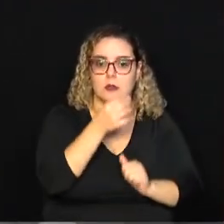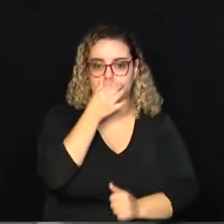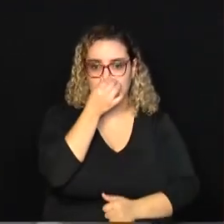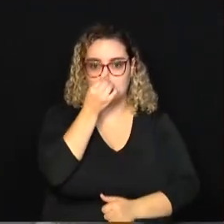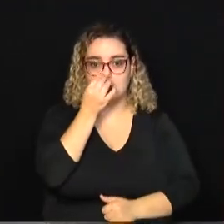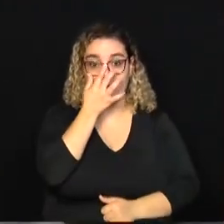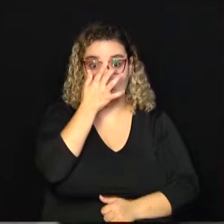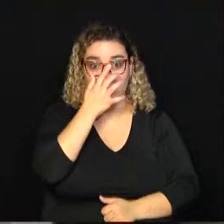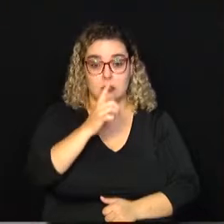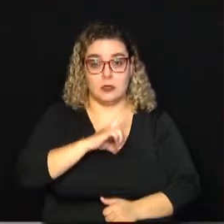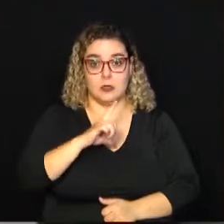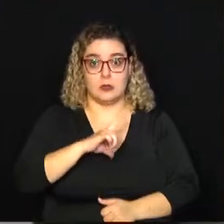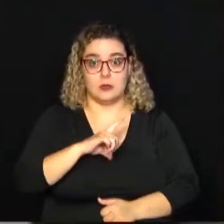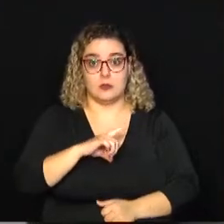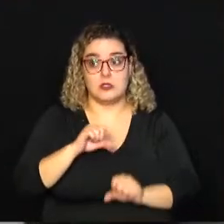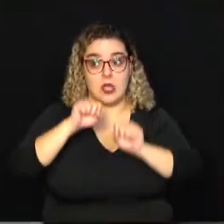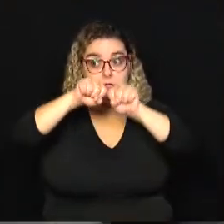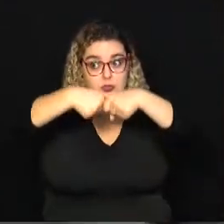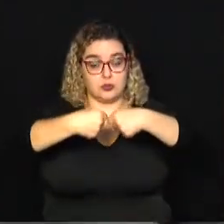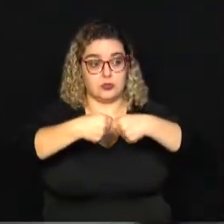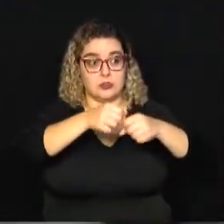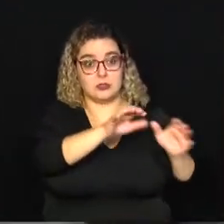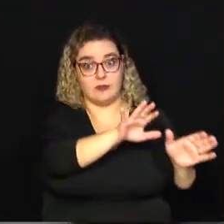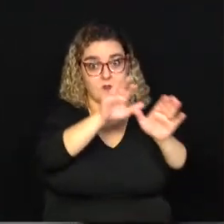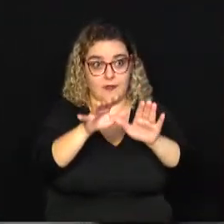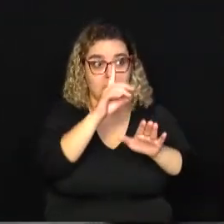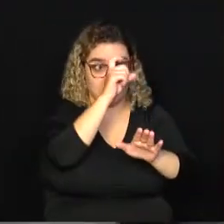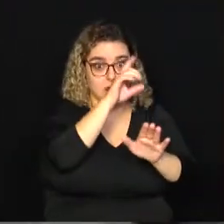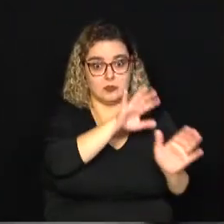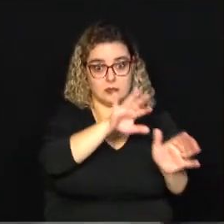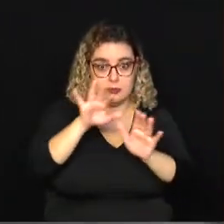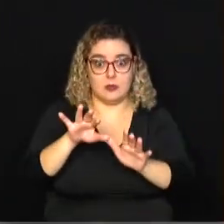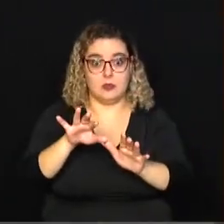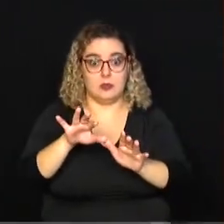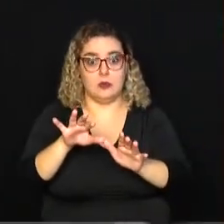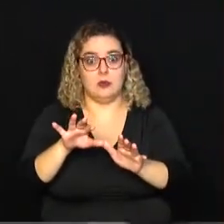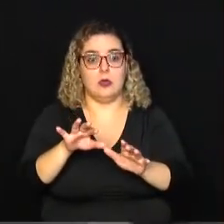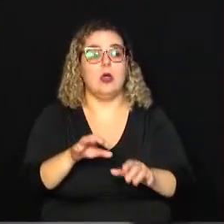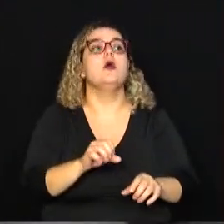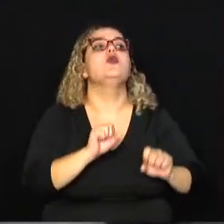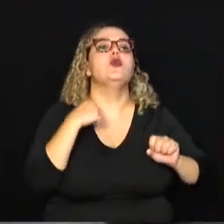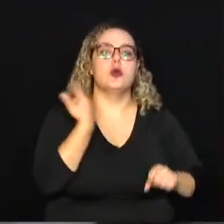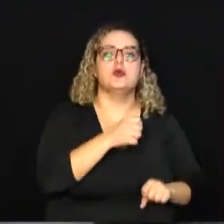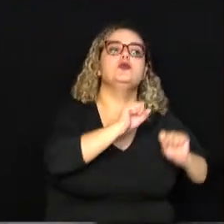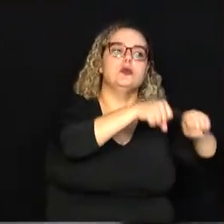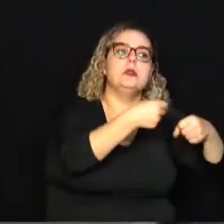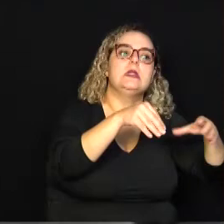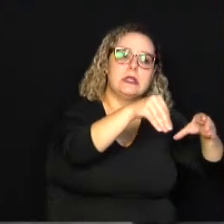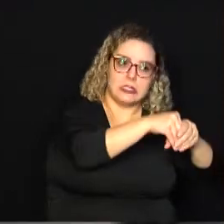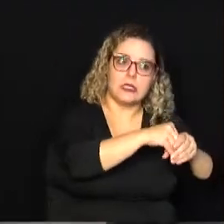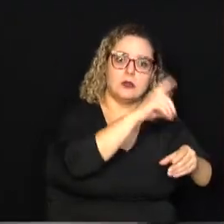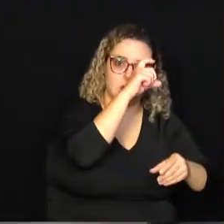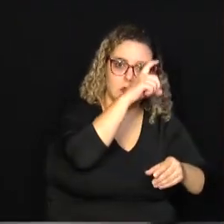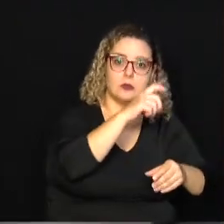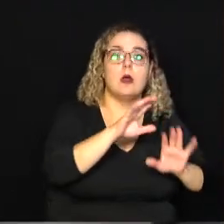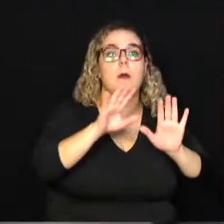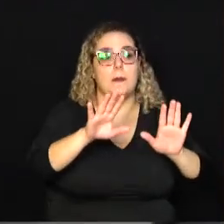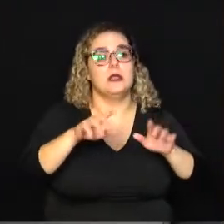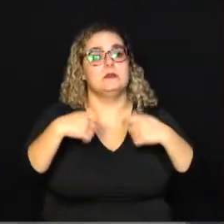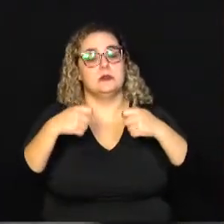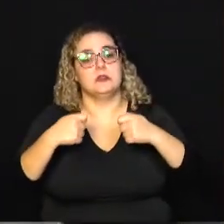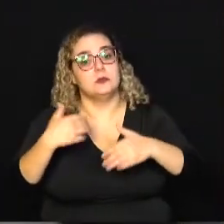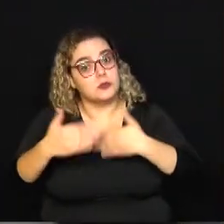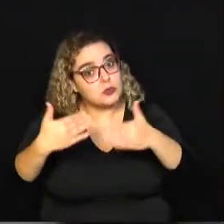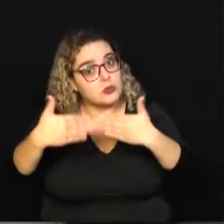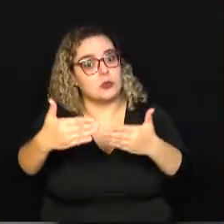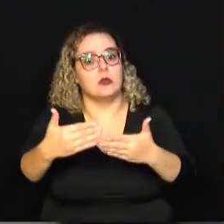do hospital não significa que nós não vamos ter que ampliar a nossa capacidade de fazer a luta dentro do hospital. A prefeitura precisa urgentemente abrir